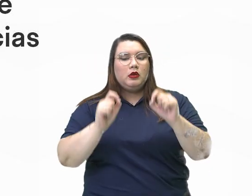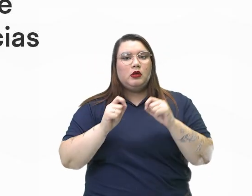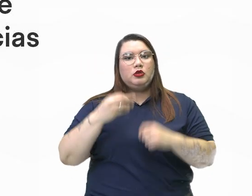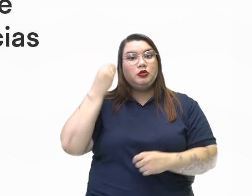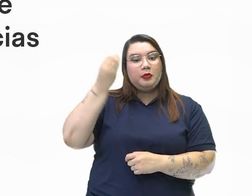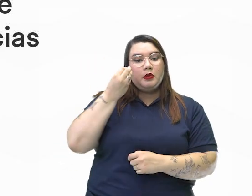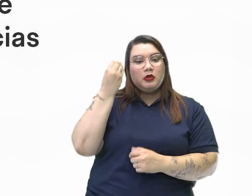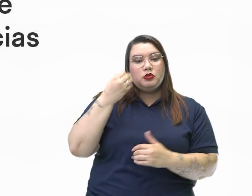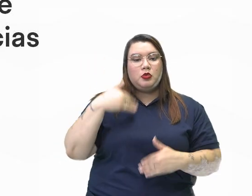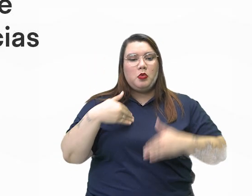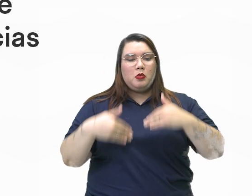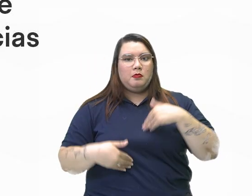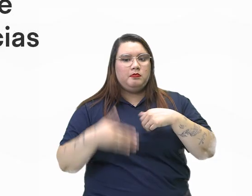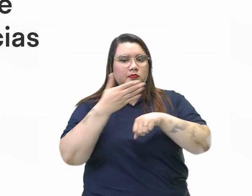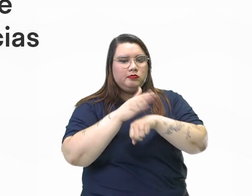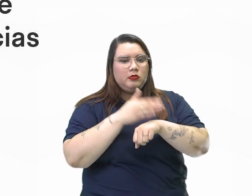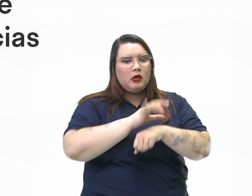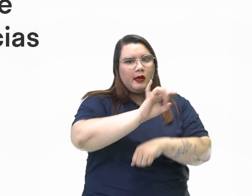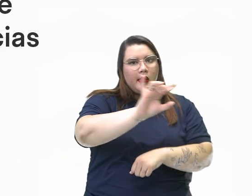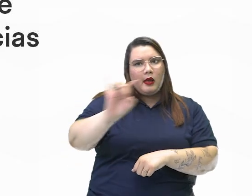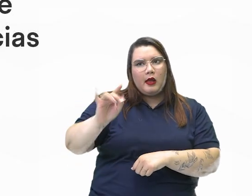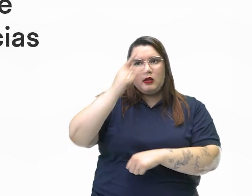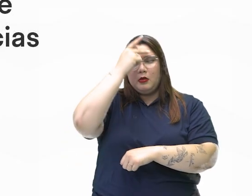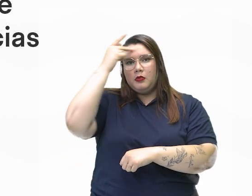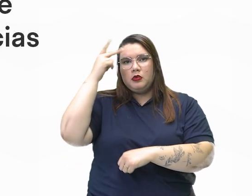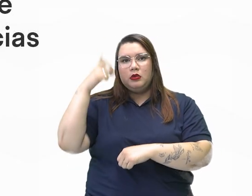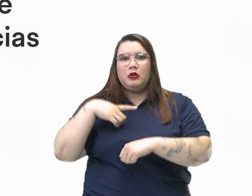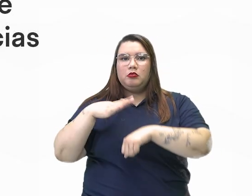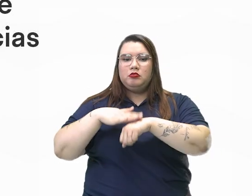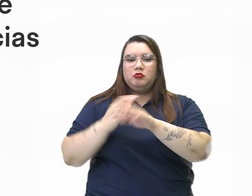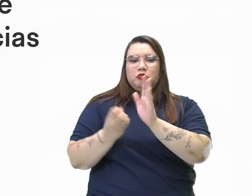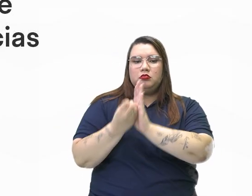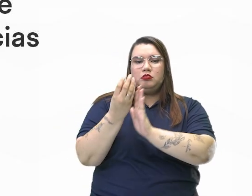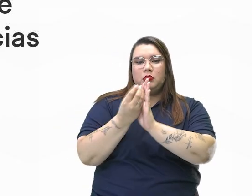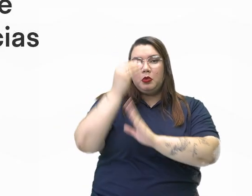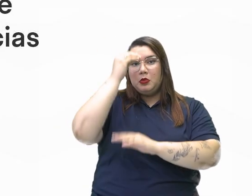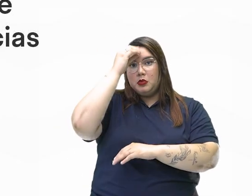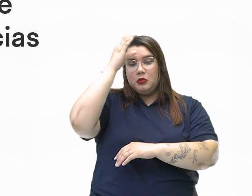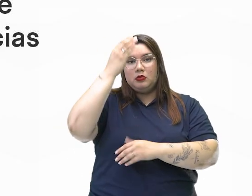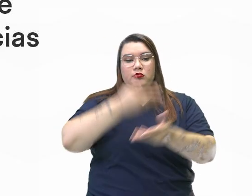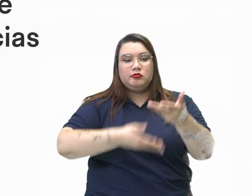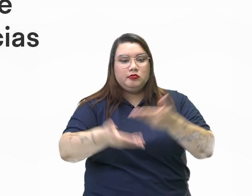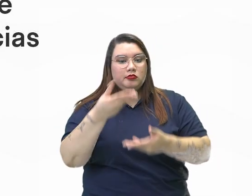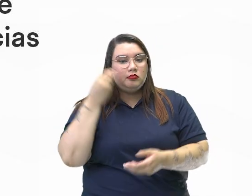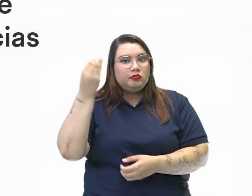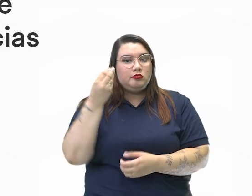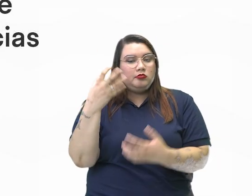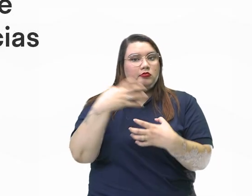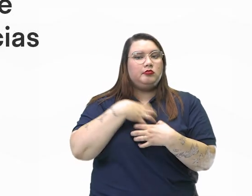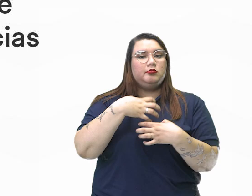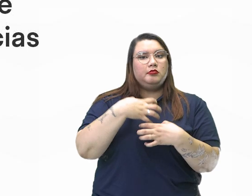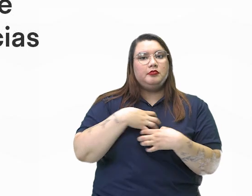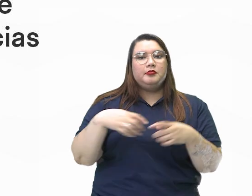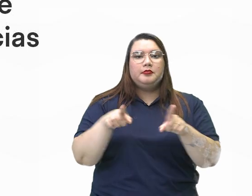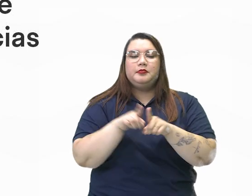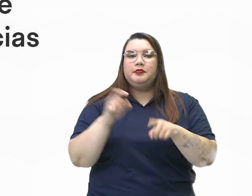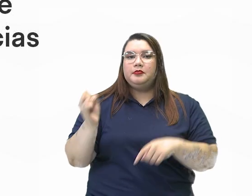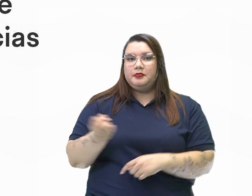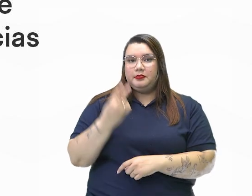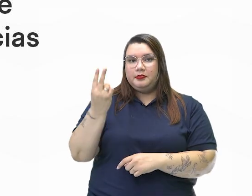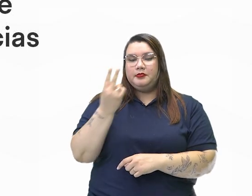Nesse sentido, as vivências corporais, cada participante é produtor de saberes, compartilhando